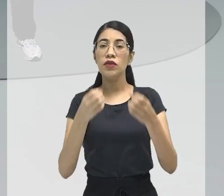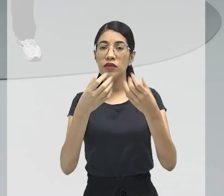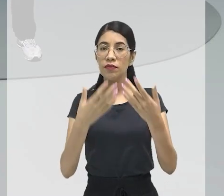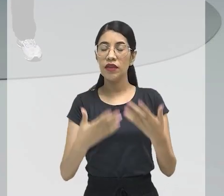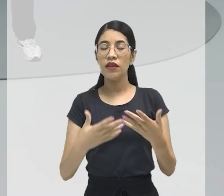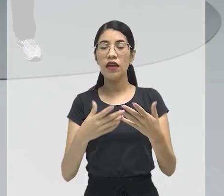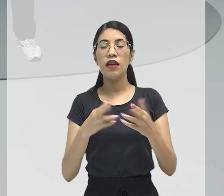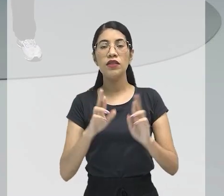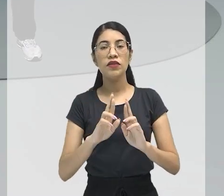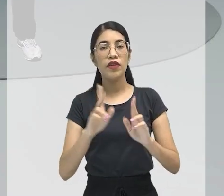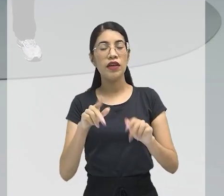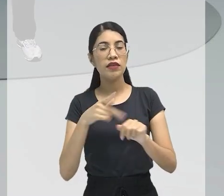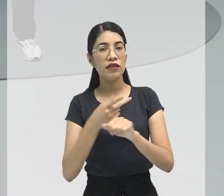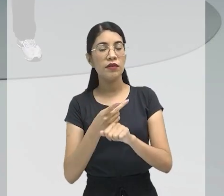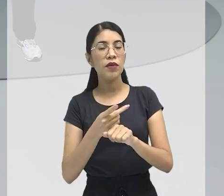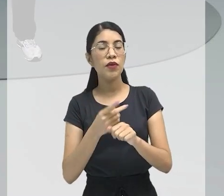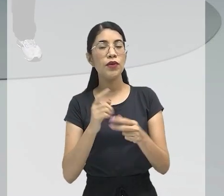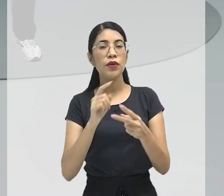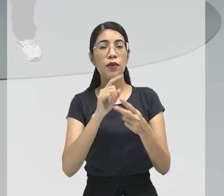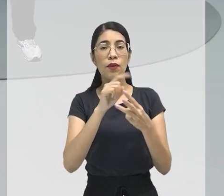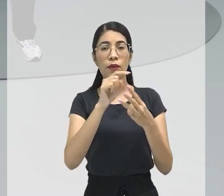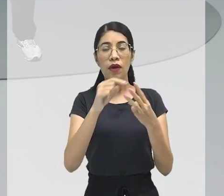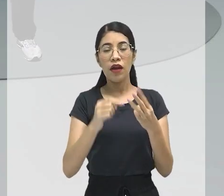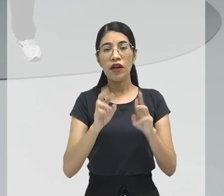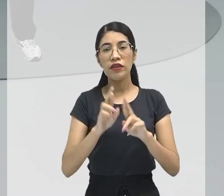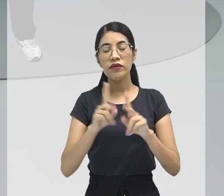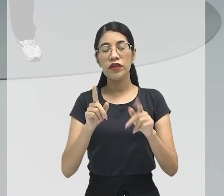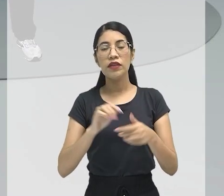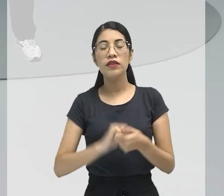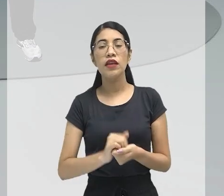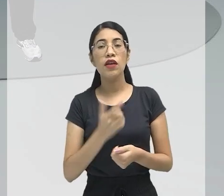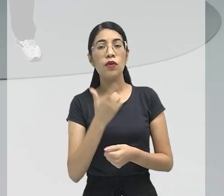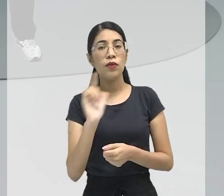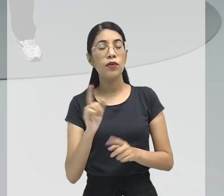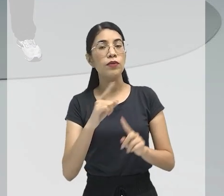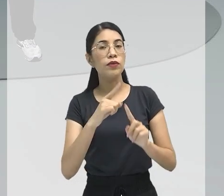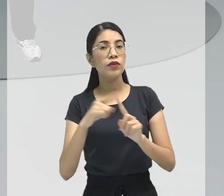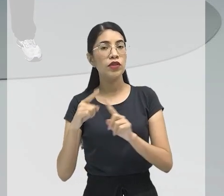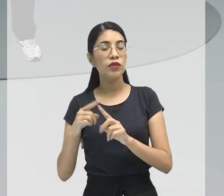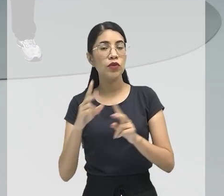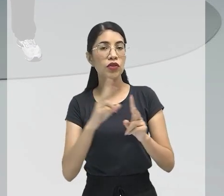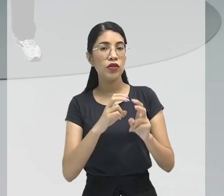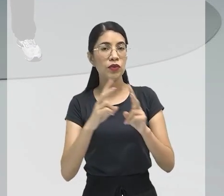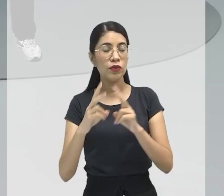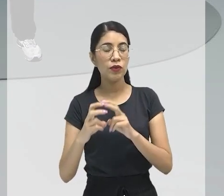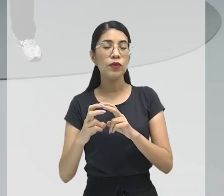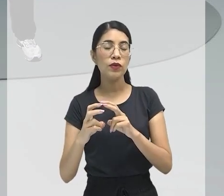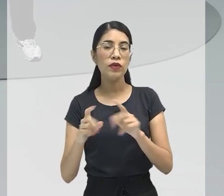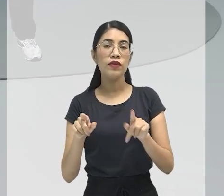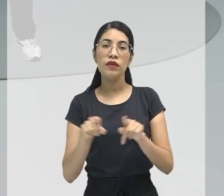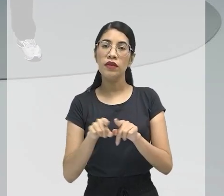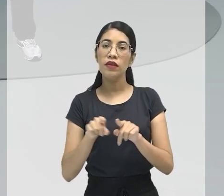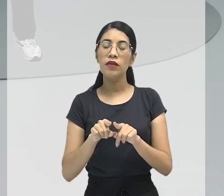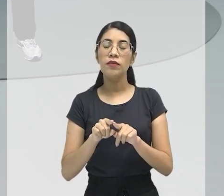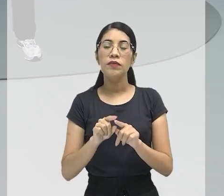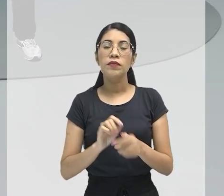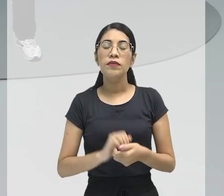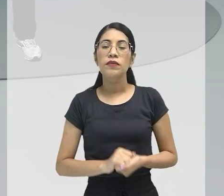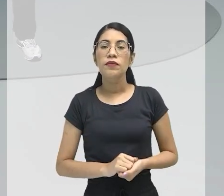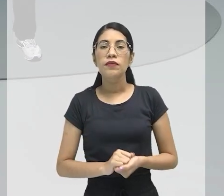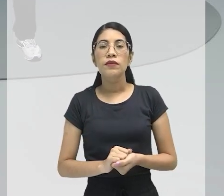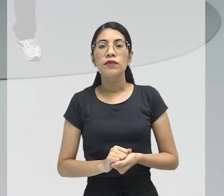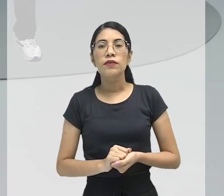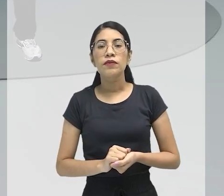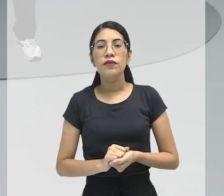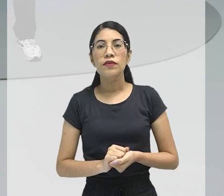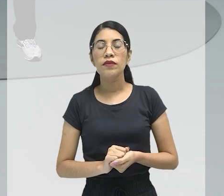já já a diferença de uma para outra. O Aipencuíti é uma outra modalidade, né, de